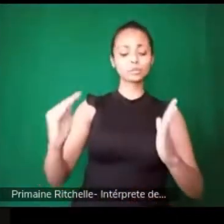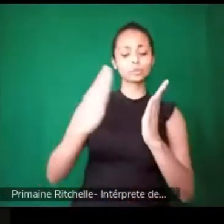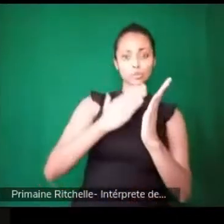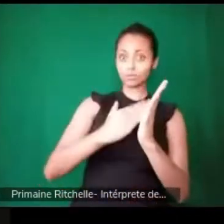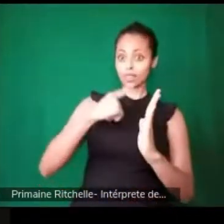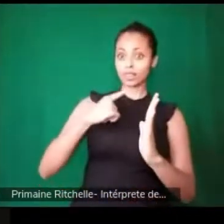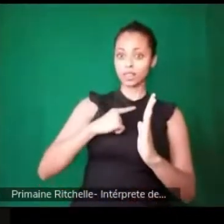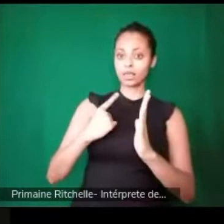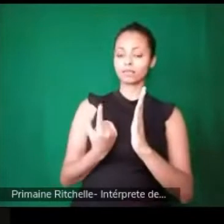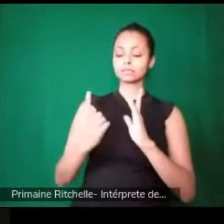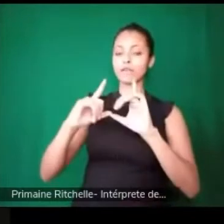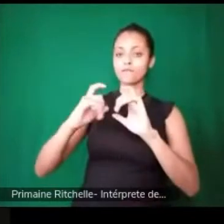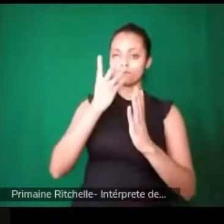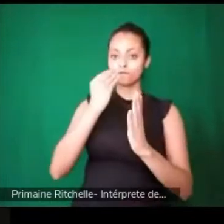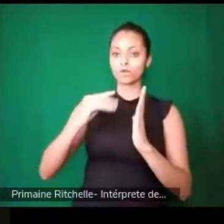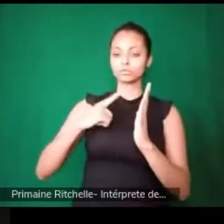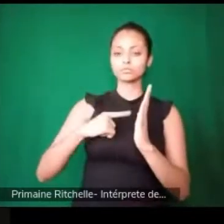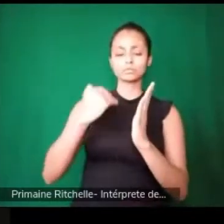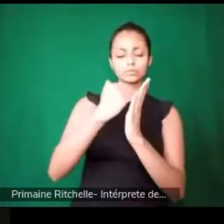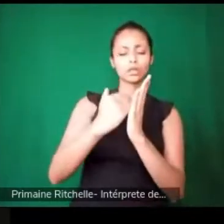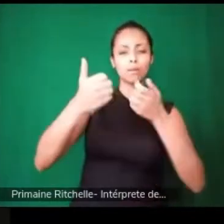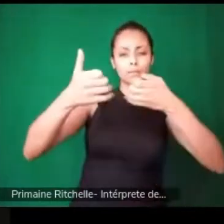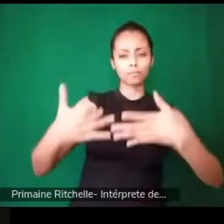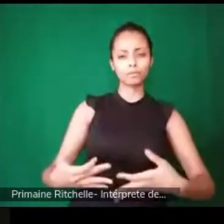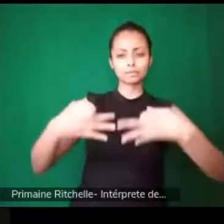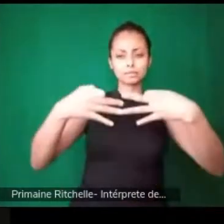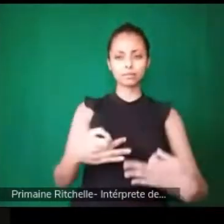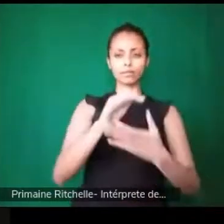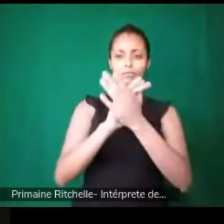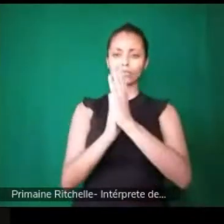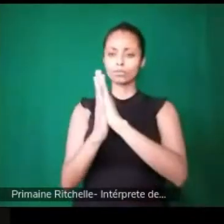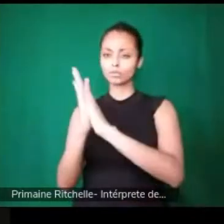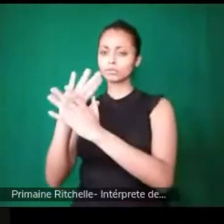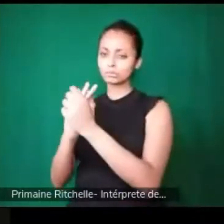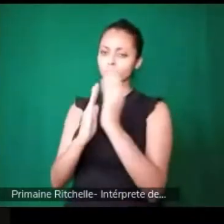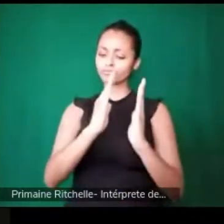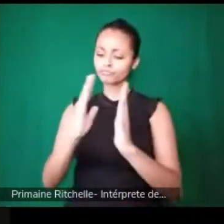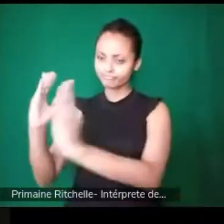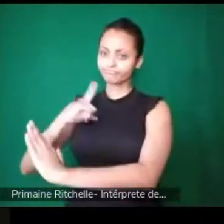e explica direitinho qual que é o procedimento correto de higienização das mãos, né.